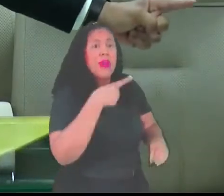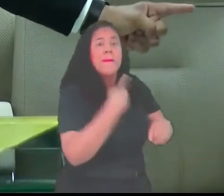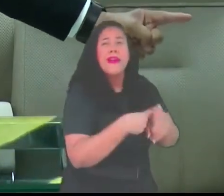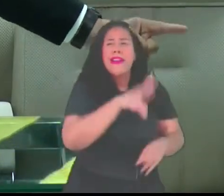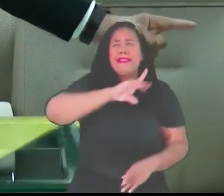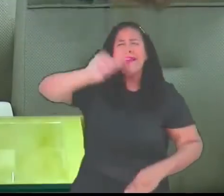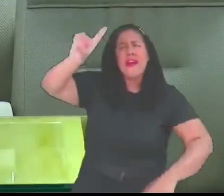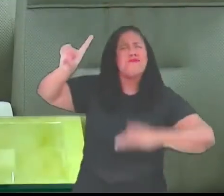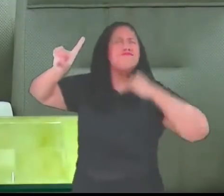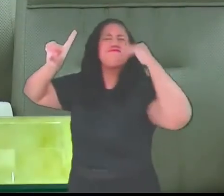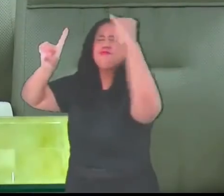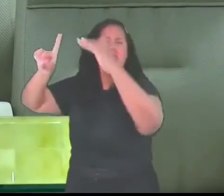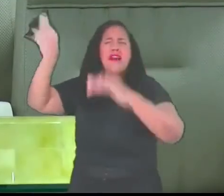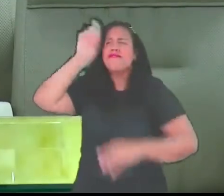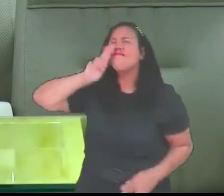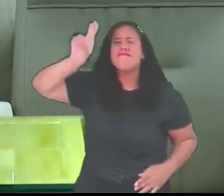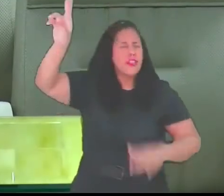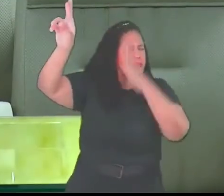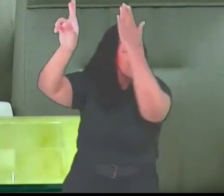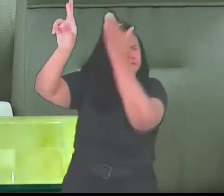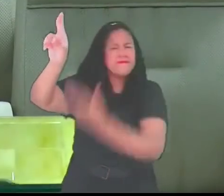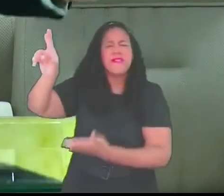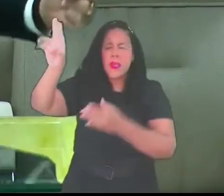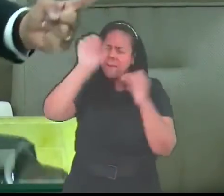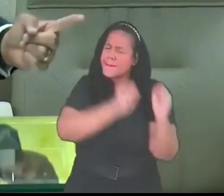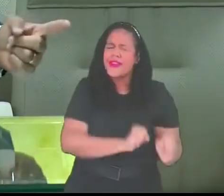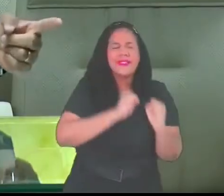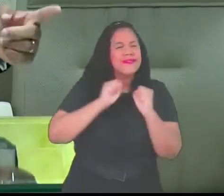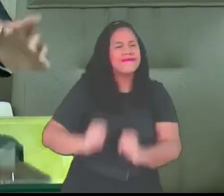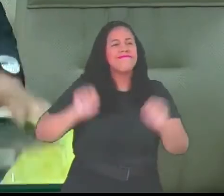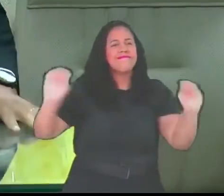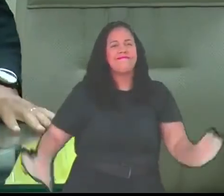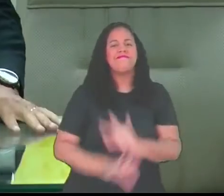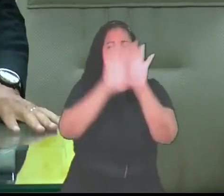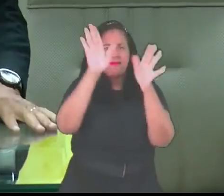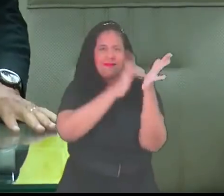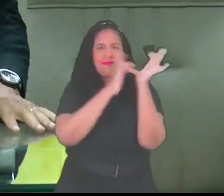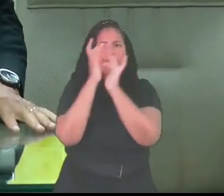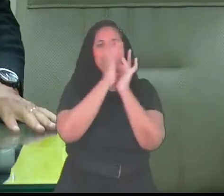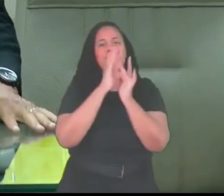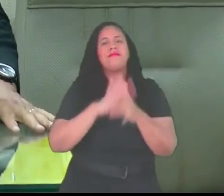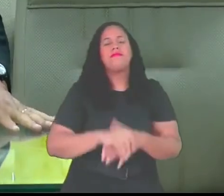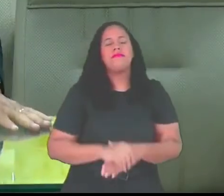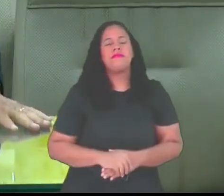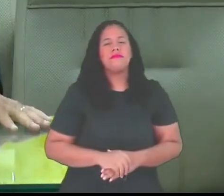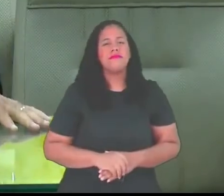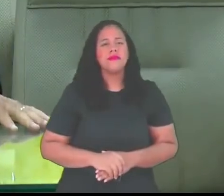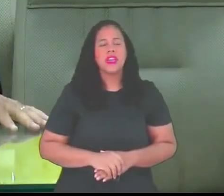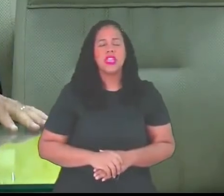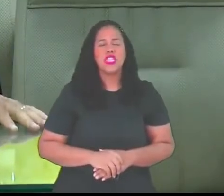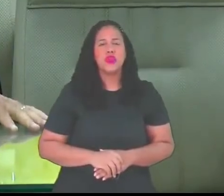é Senhor, Deus é poderoso. Glórias a Jesus.